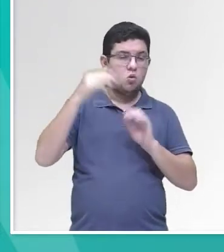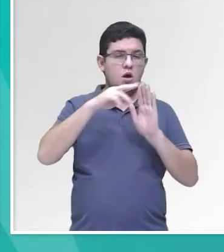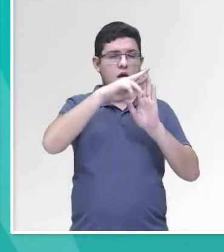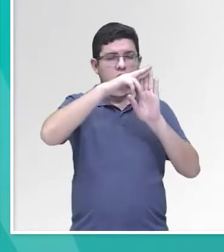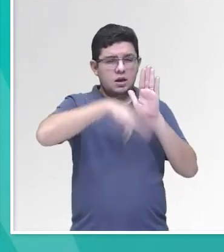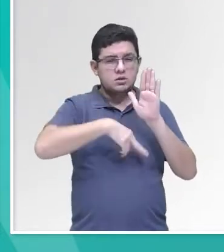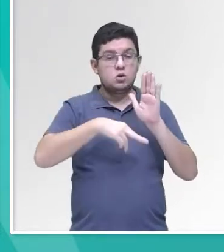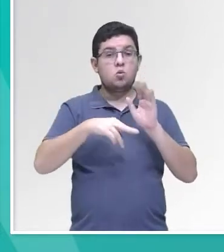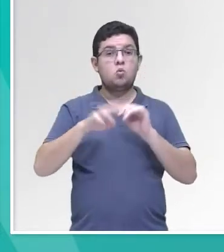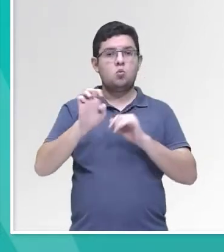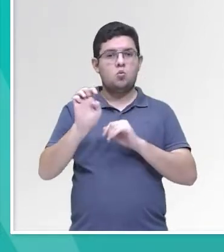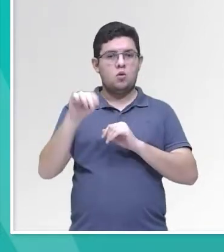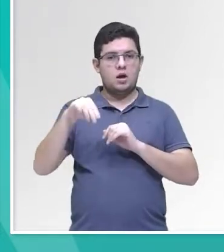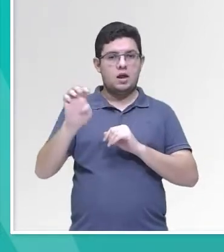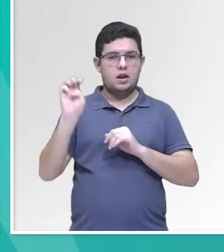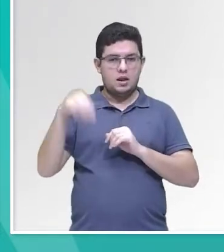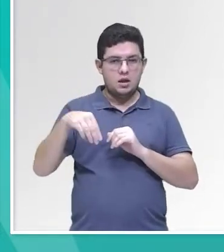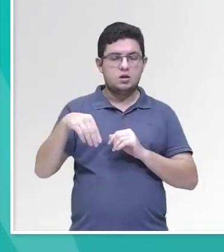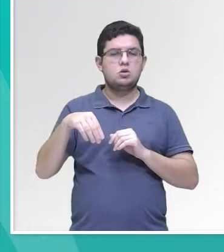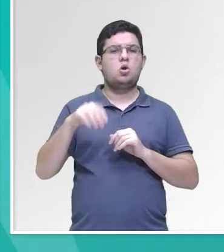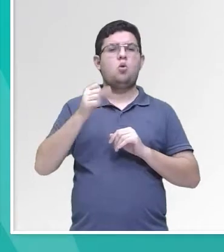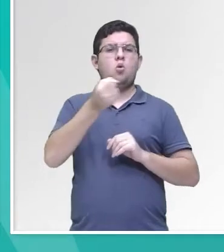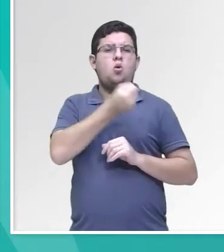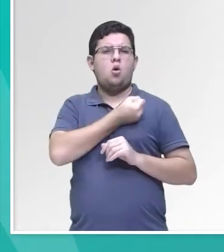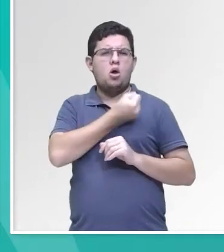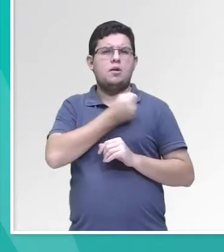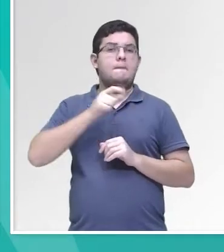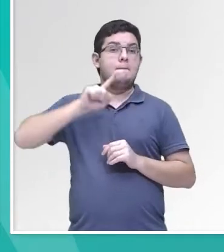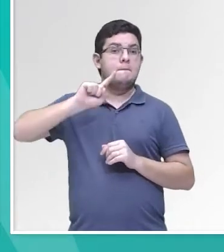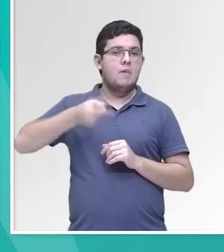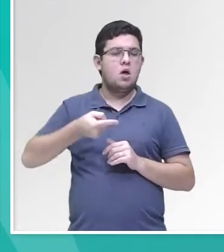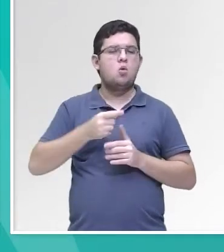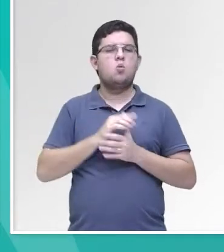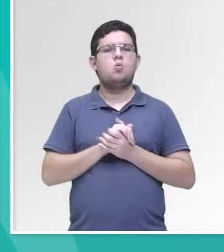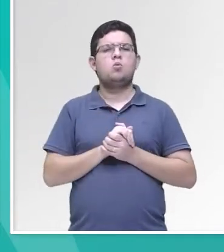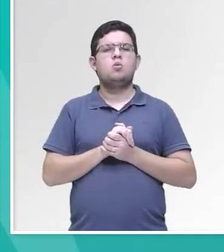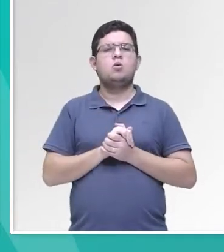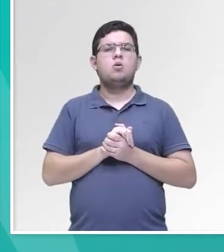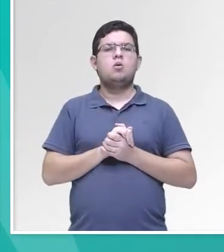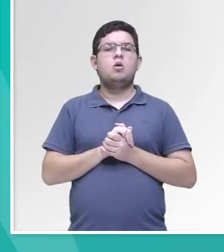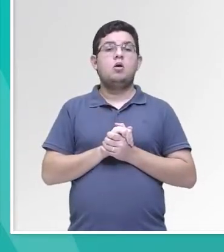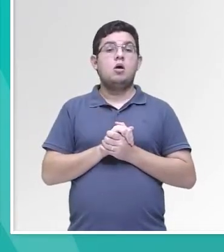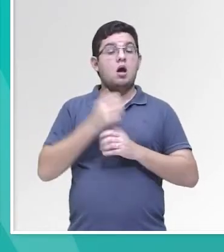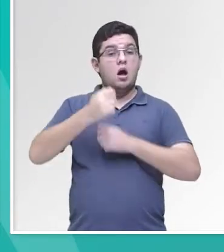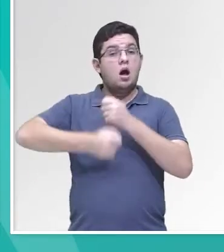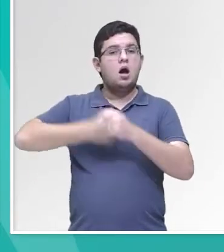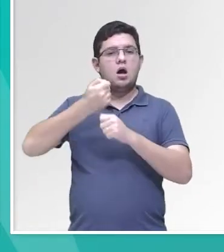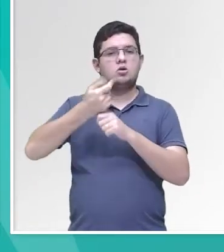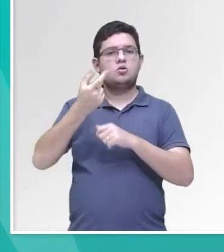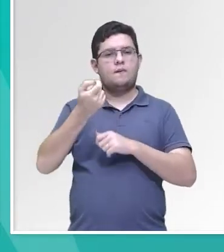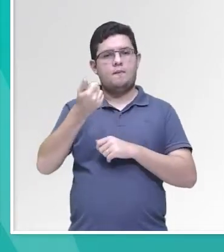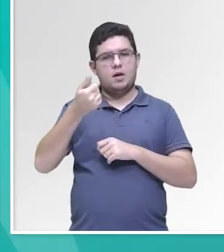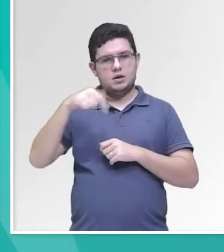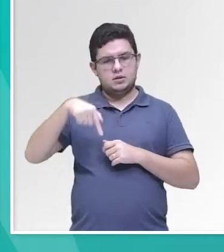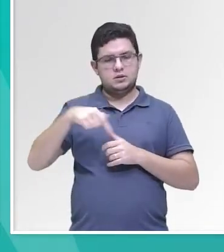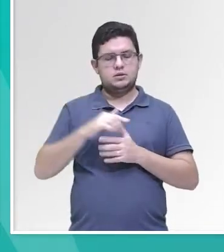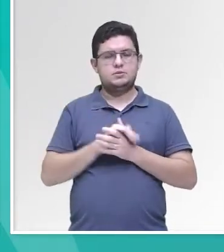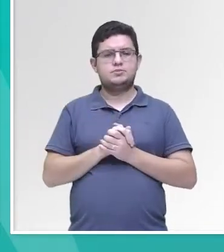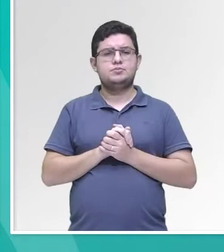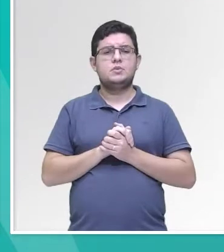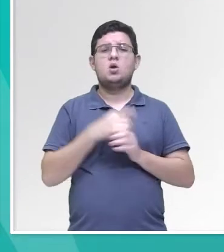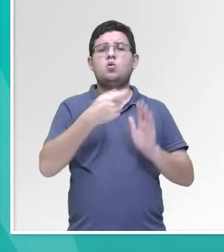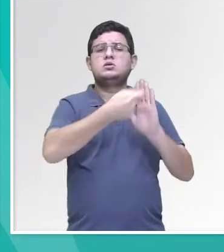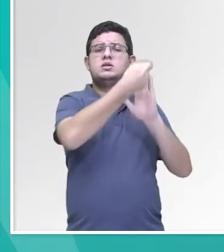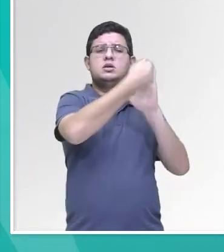nota 1000 na redação do Enem lá do ano de 2017, isso mesmo. Esse texto, então, fala sobre